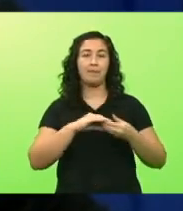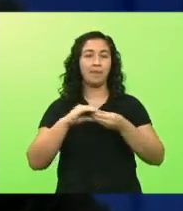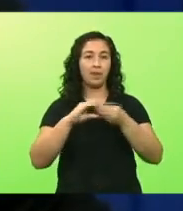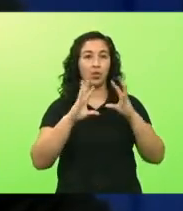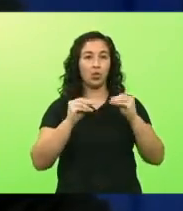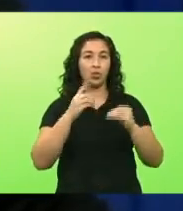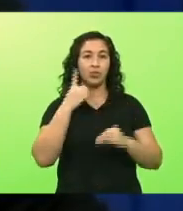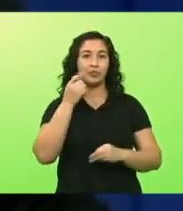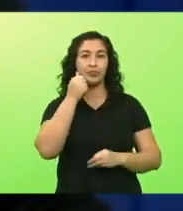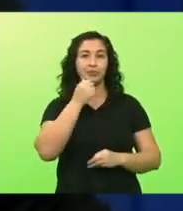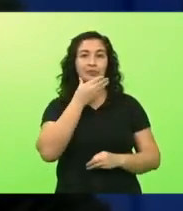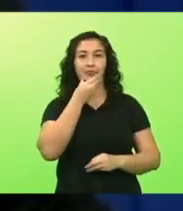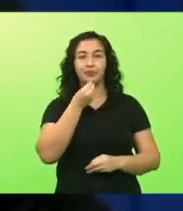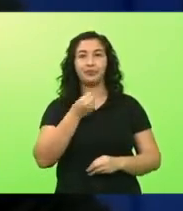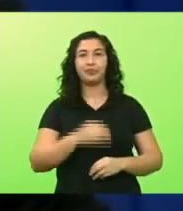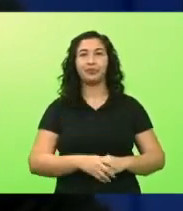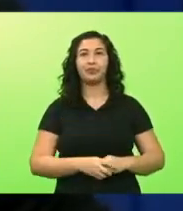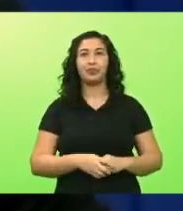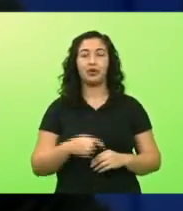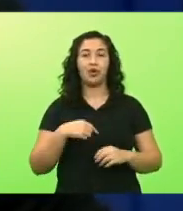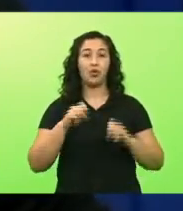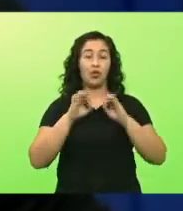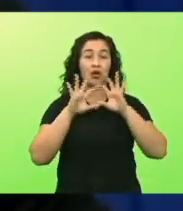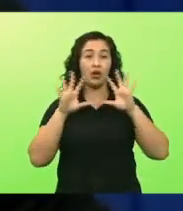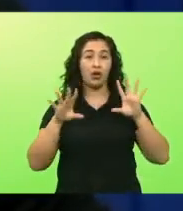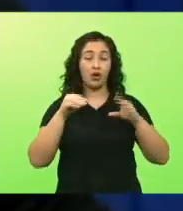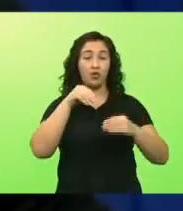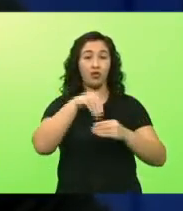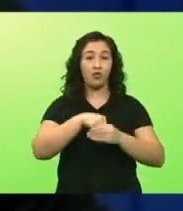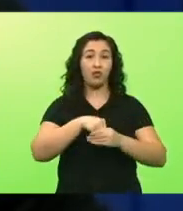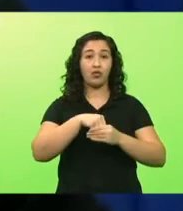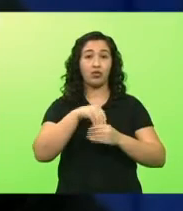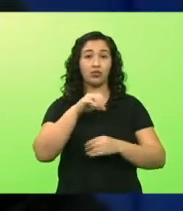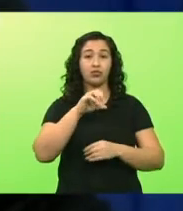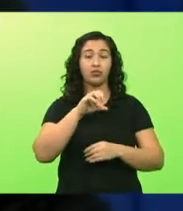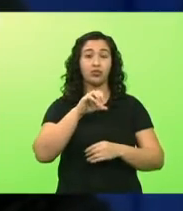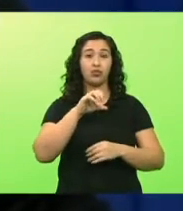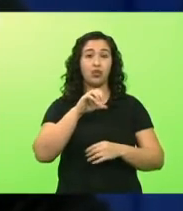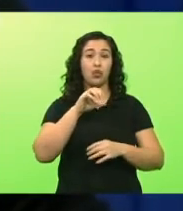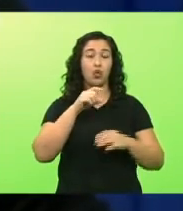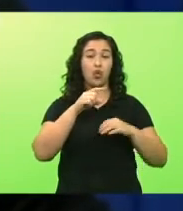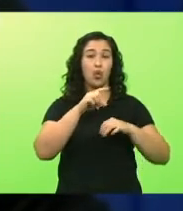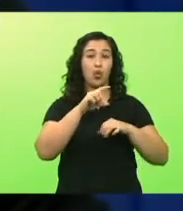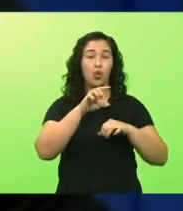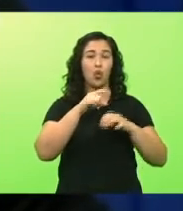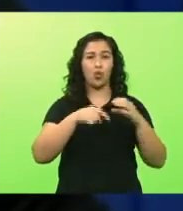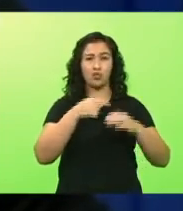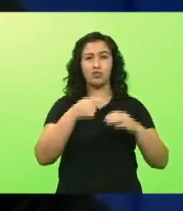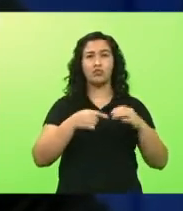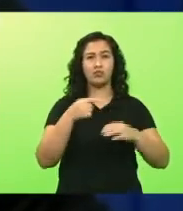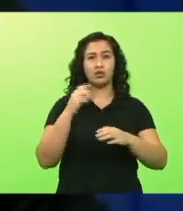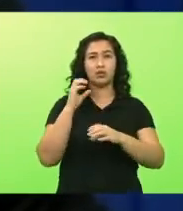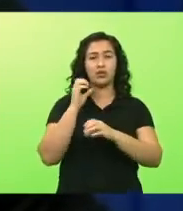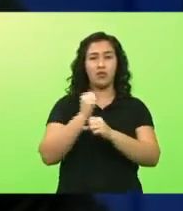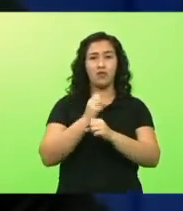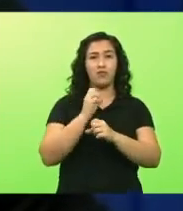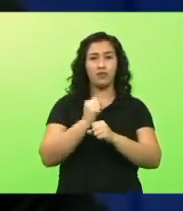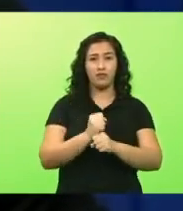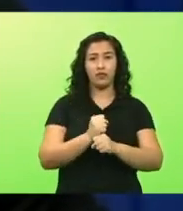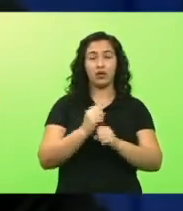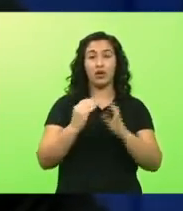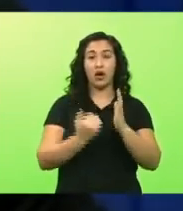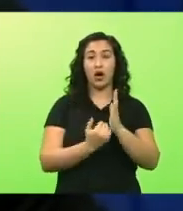deputados. Vou ser coerente no meu voto na Comissão de Finanças, neste momento agora que aumentou